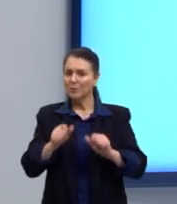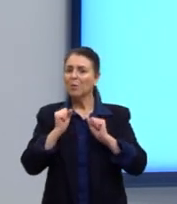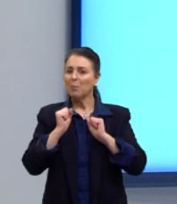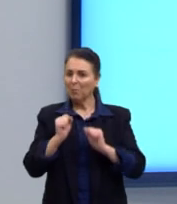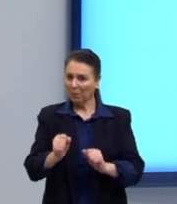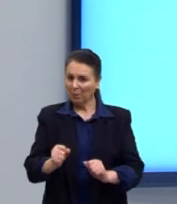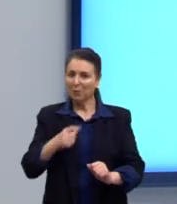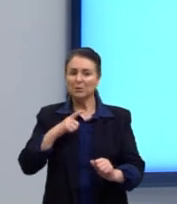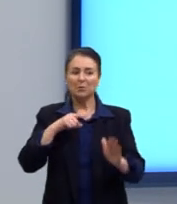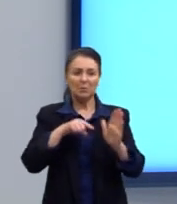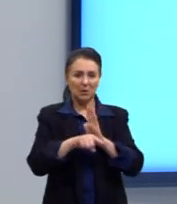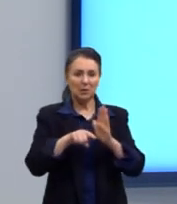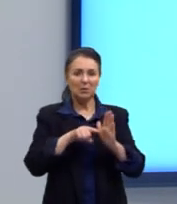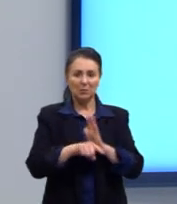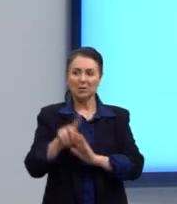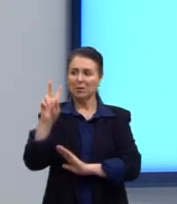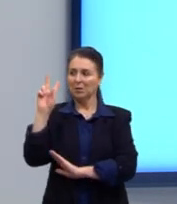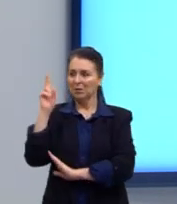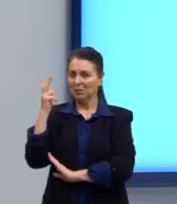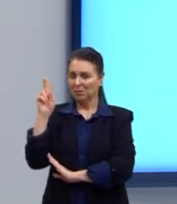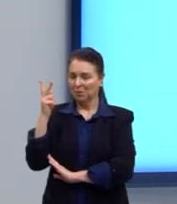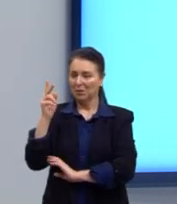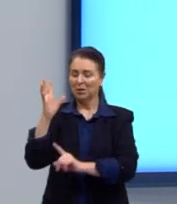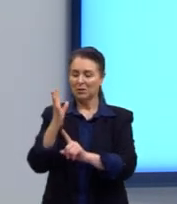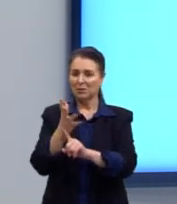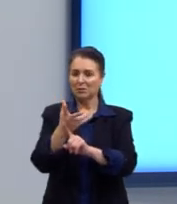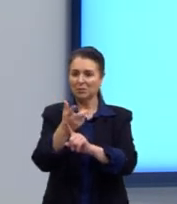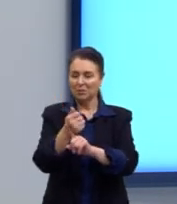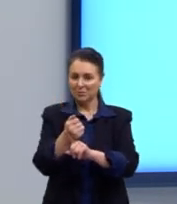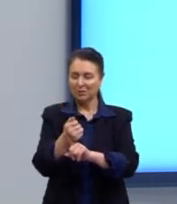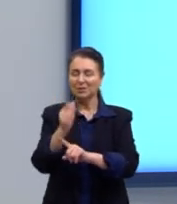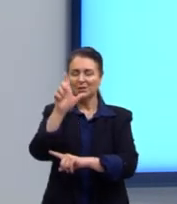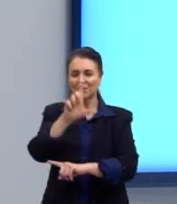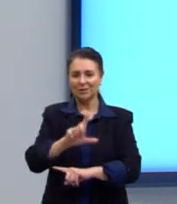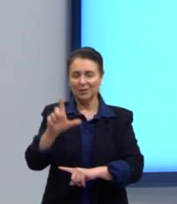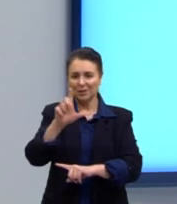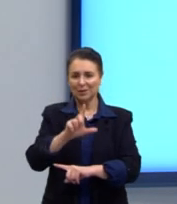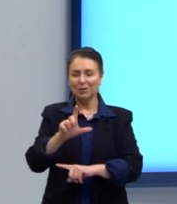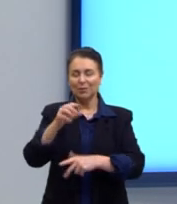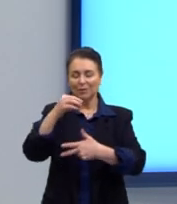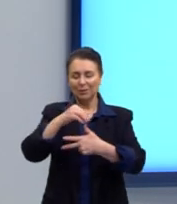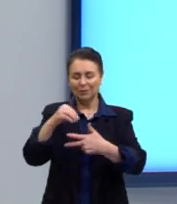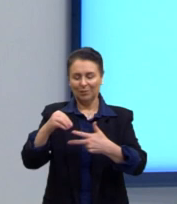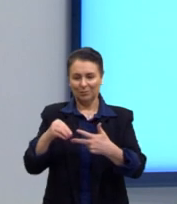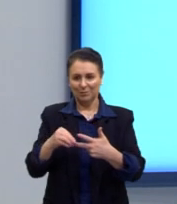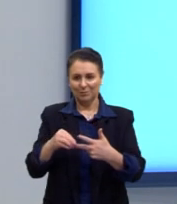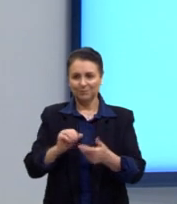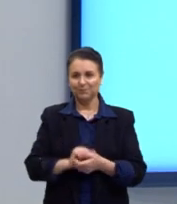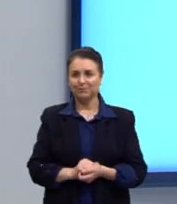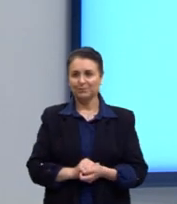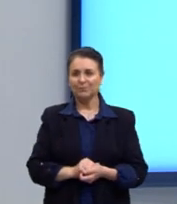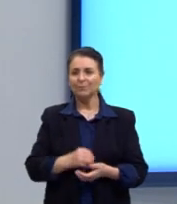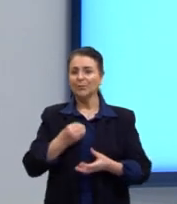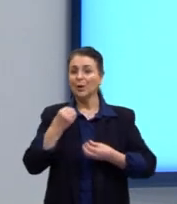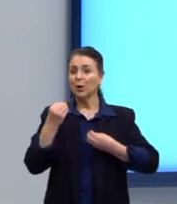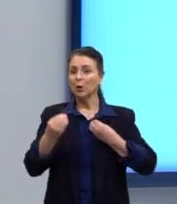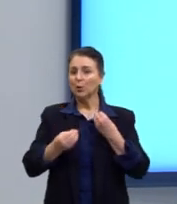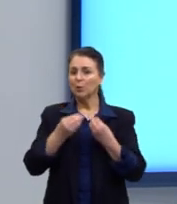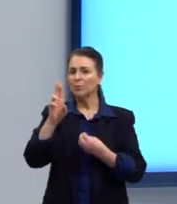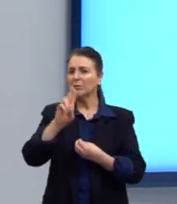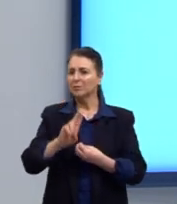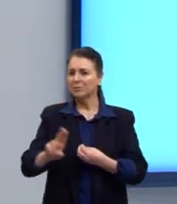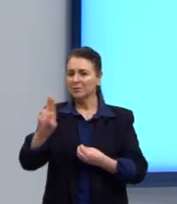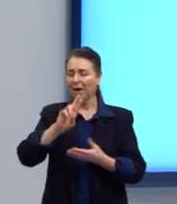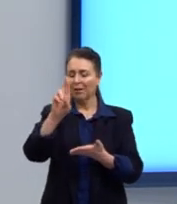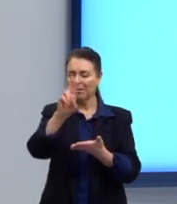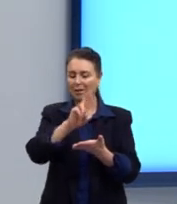também nos componentes de história de arte e de literatura como que vocês podem usar música